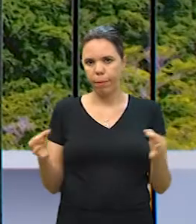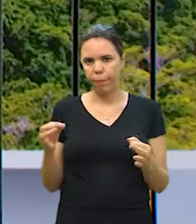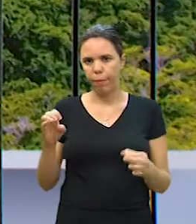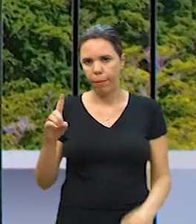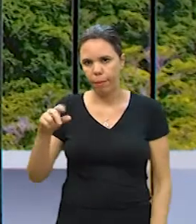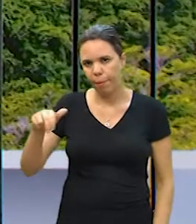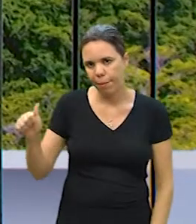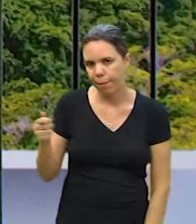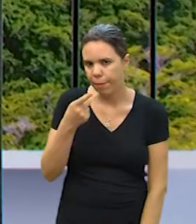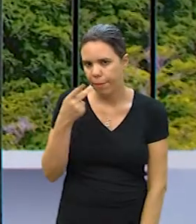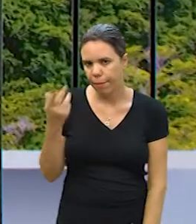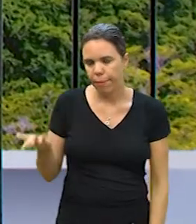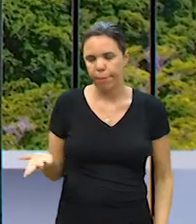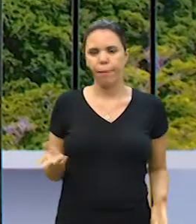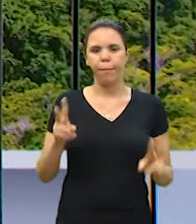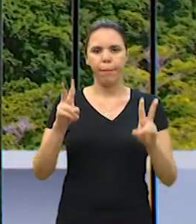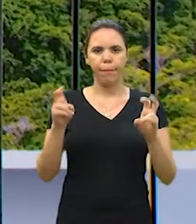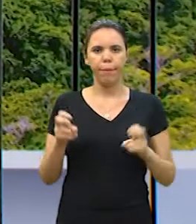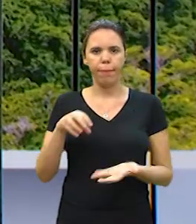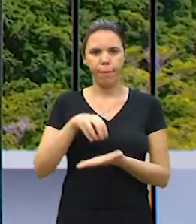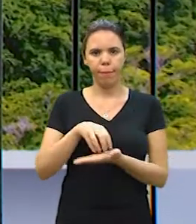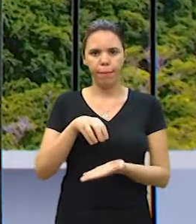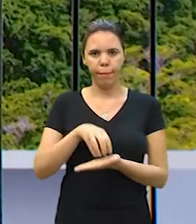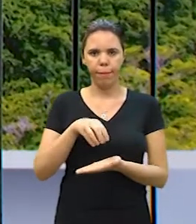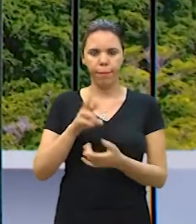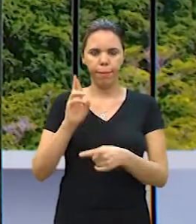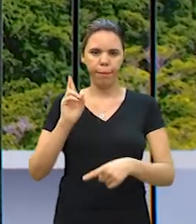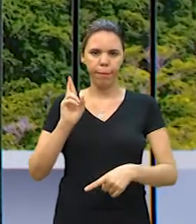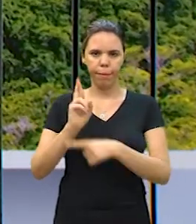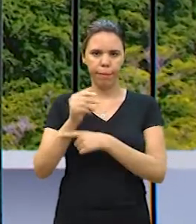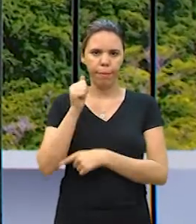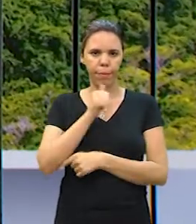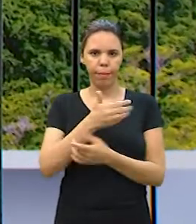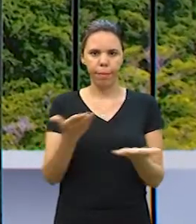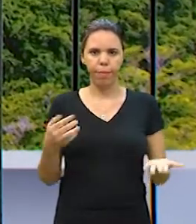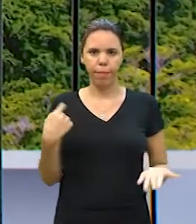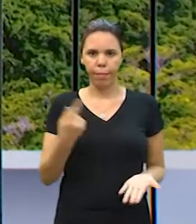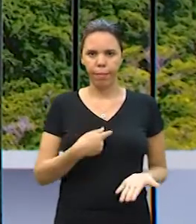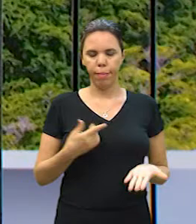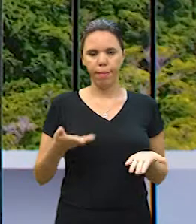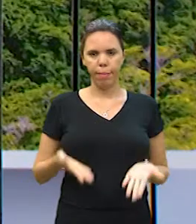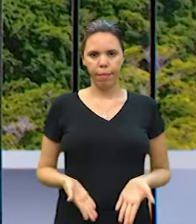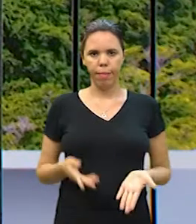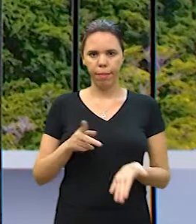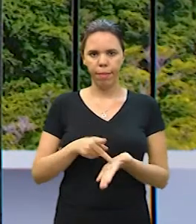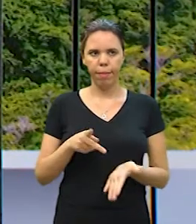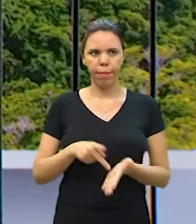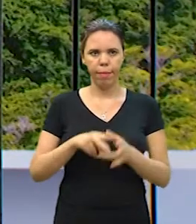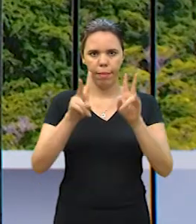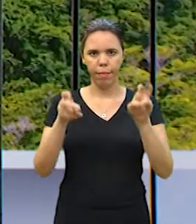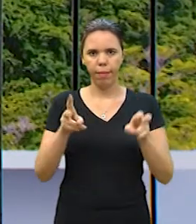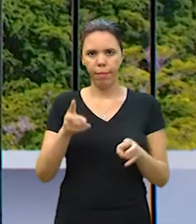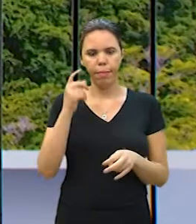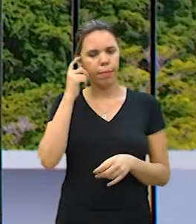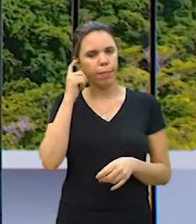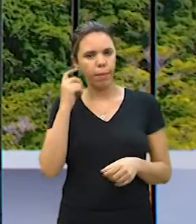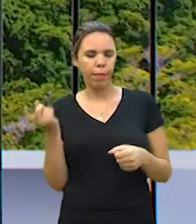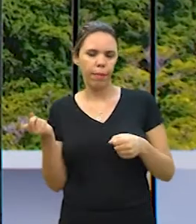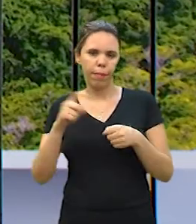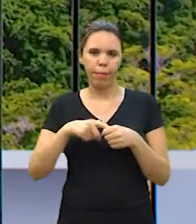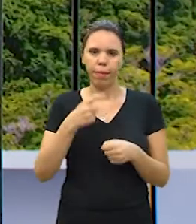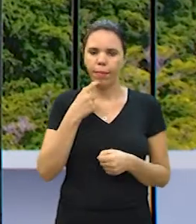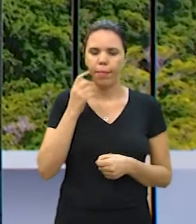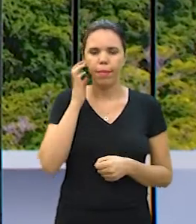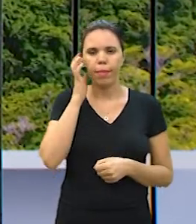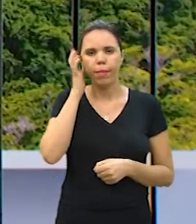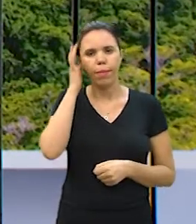A Edna citou a questão de um centro de referência da mulher, que nós estamos, na verdade, esse é um tema que sempre volta ao assunto